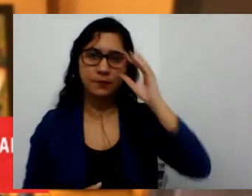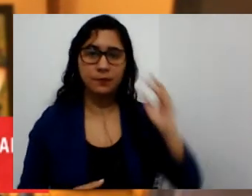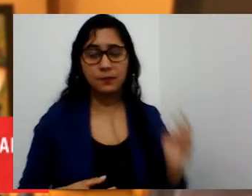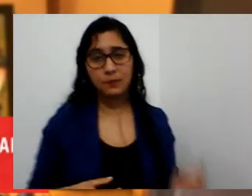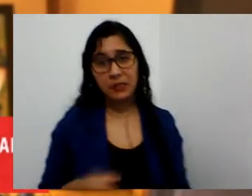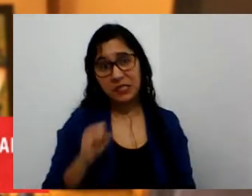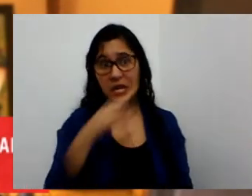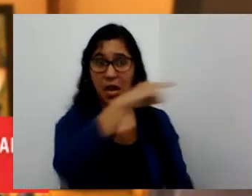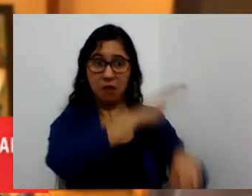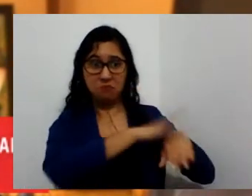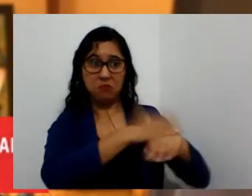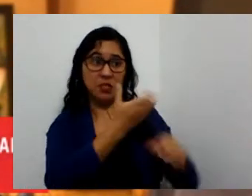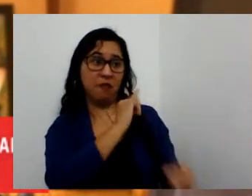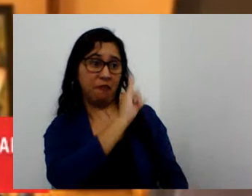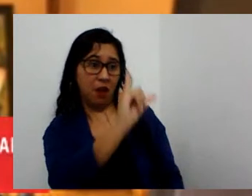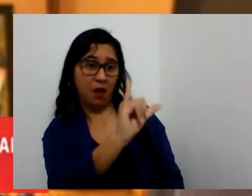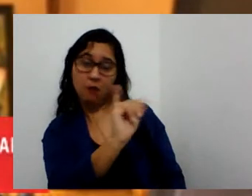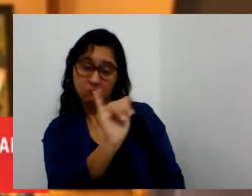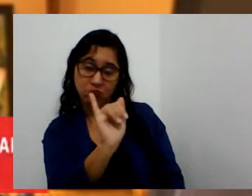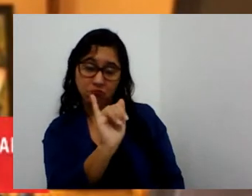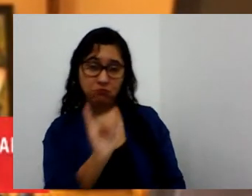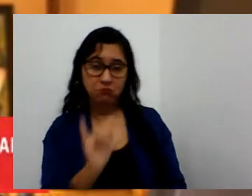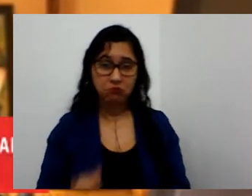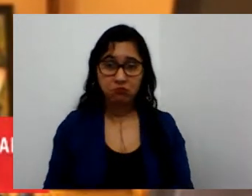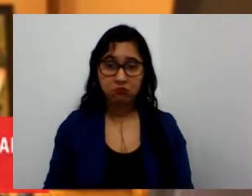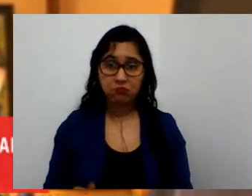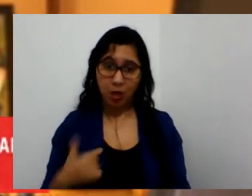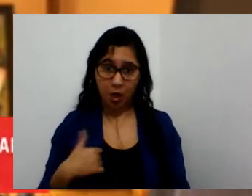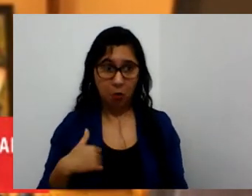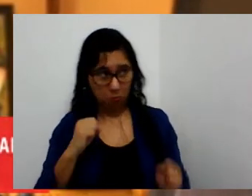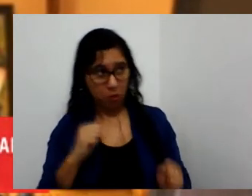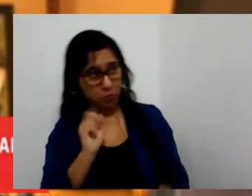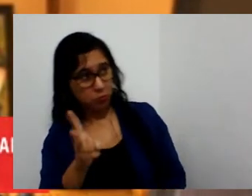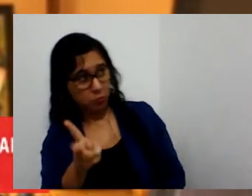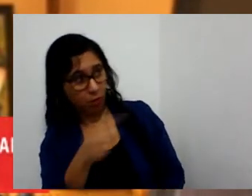queira se manifestar ele mesmo. Posso seguir, Eric?